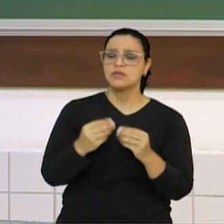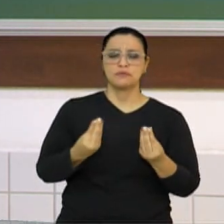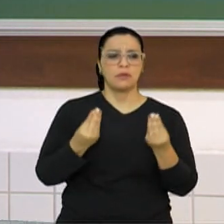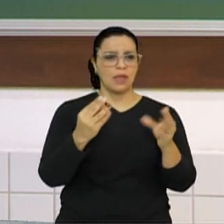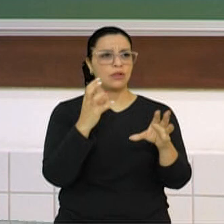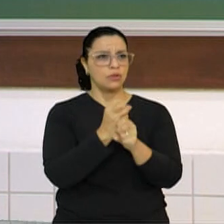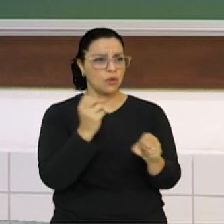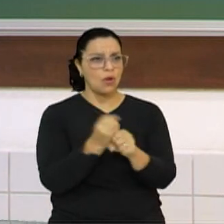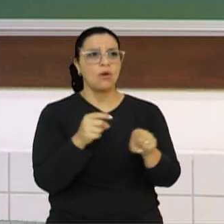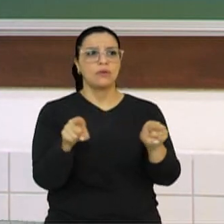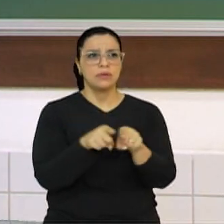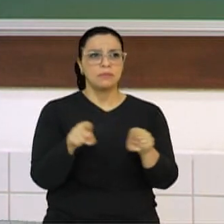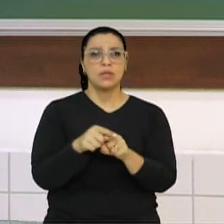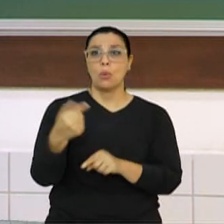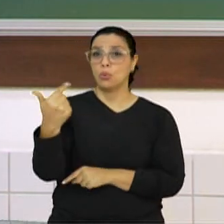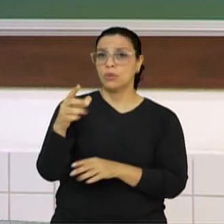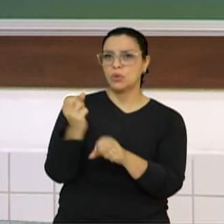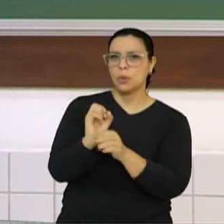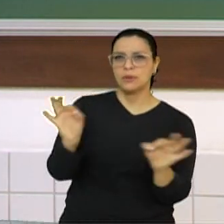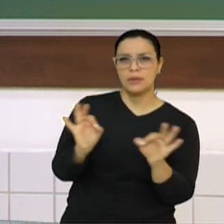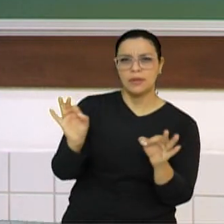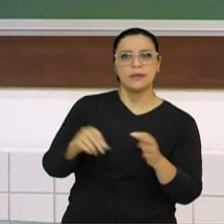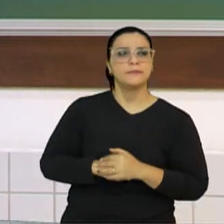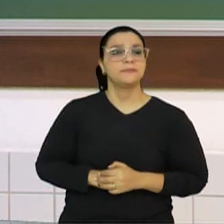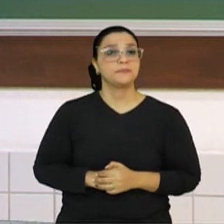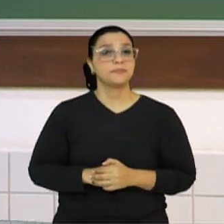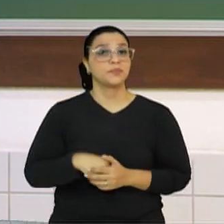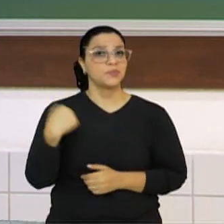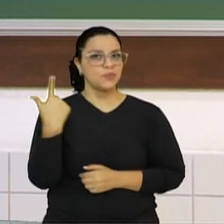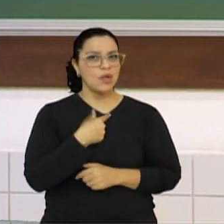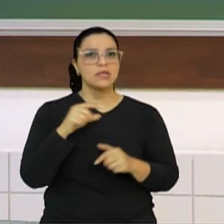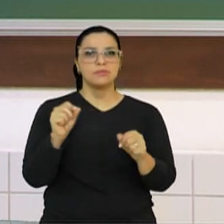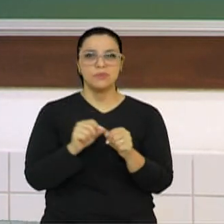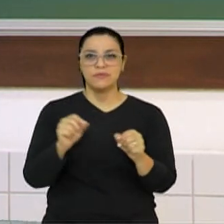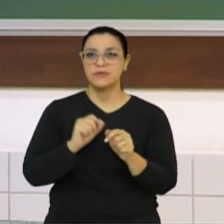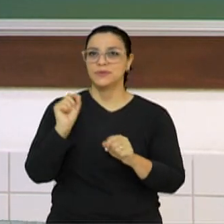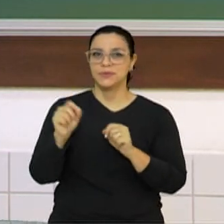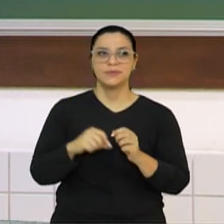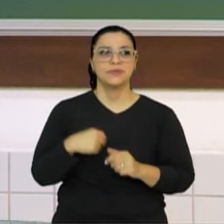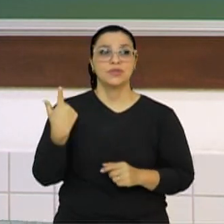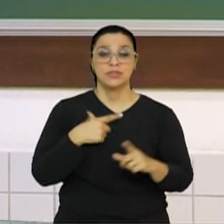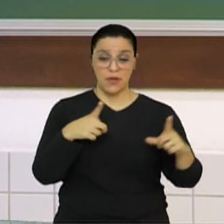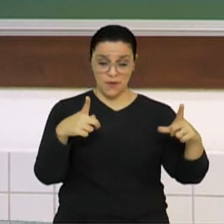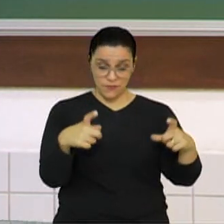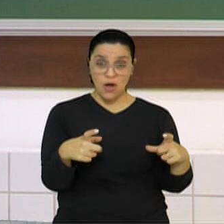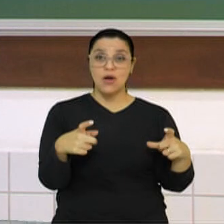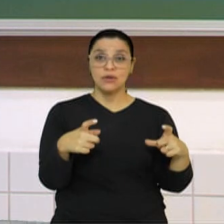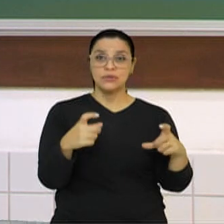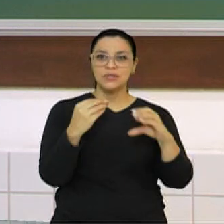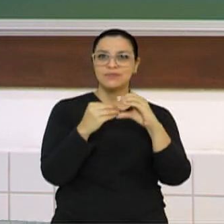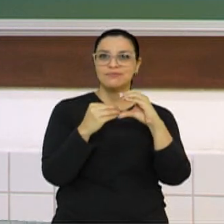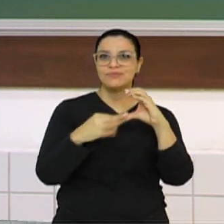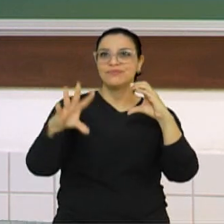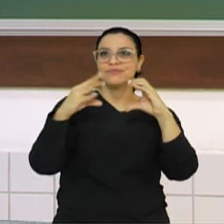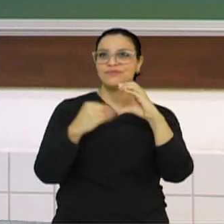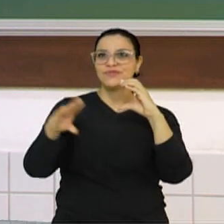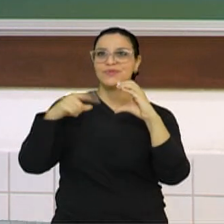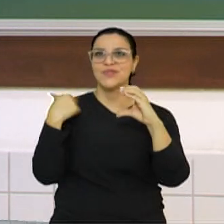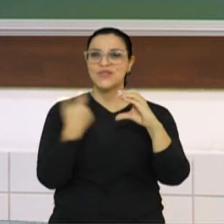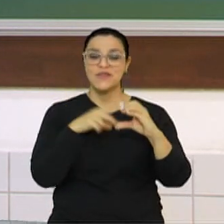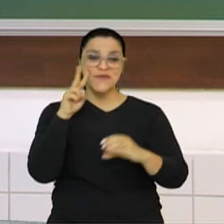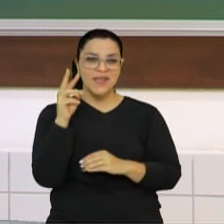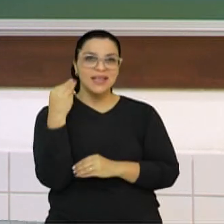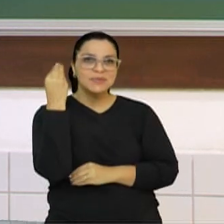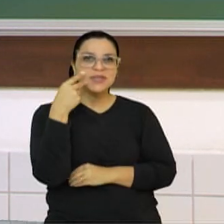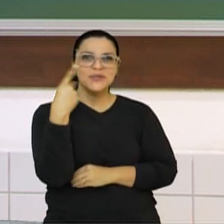eu vou atribuir uma notinha ou não vou atribuir uma notinha. O que a gente faz? Fotografa, compartilha ali para a gente ter